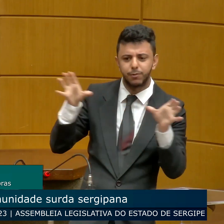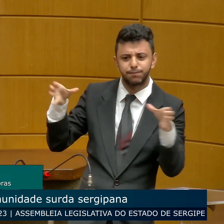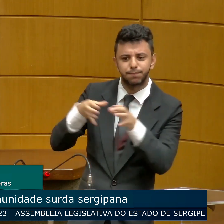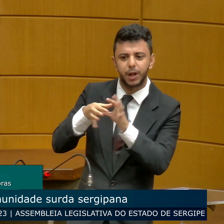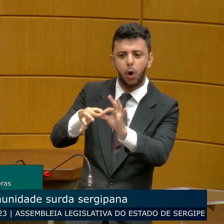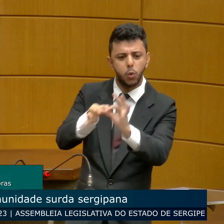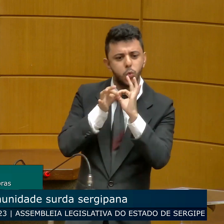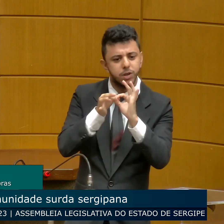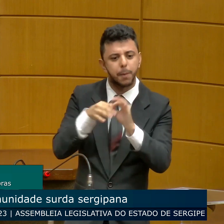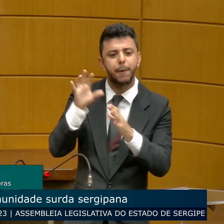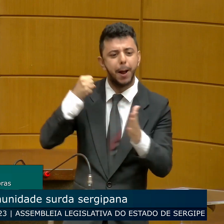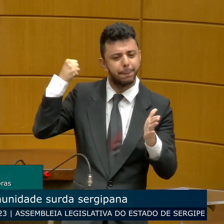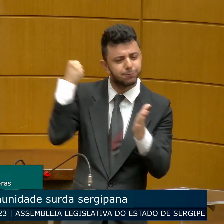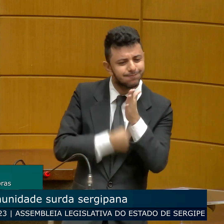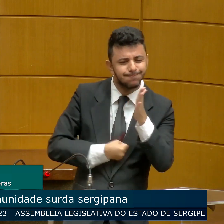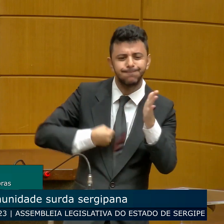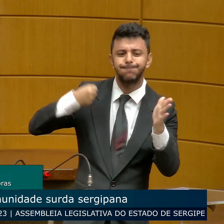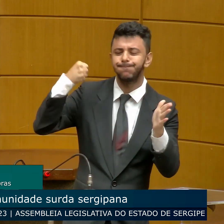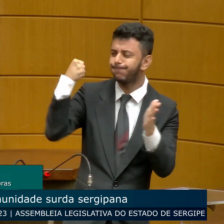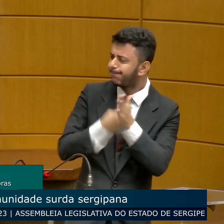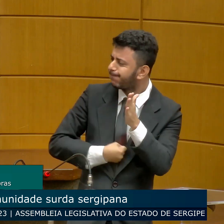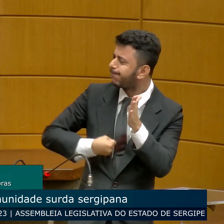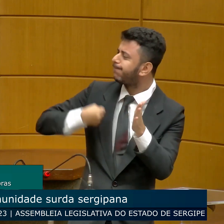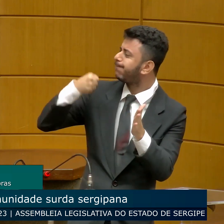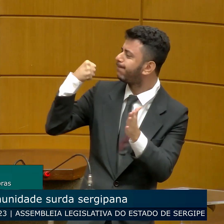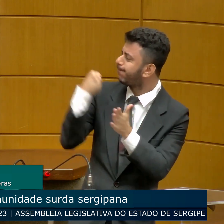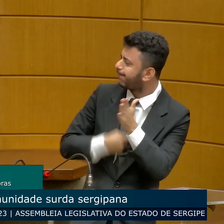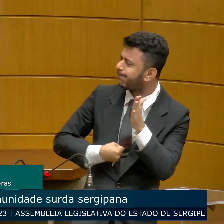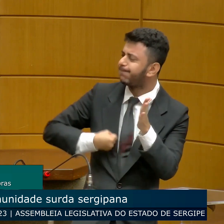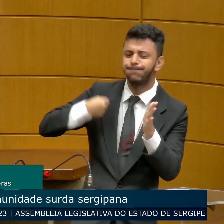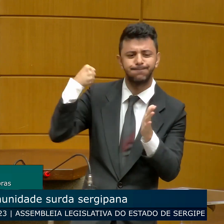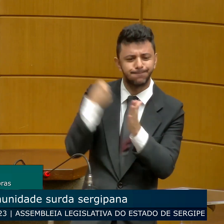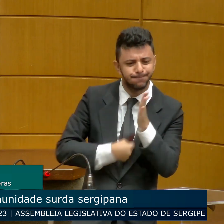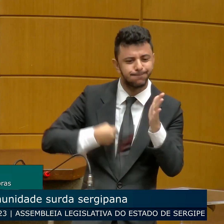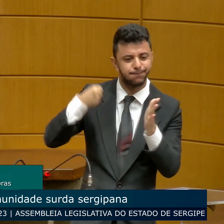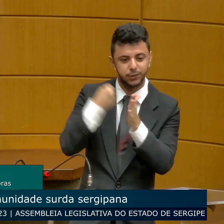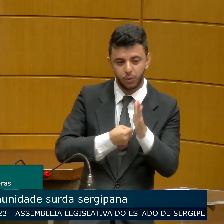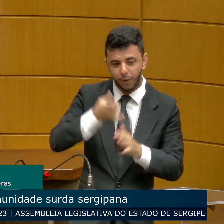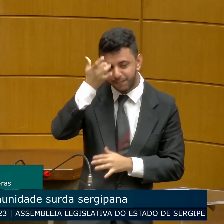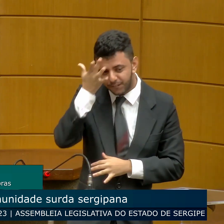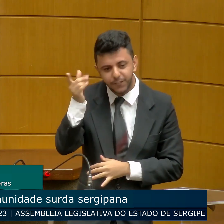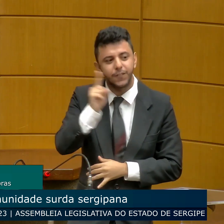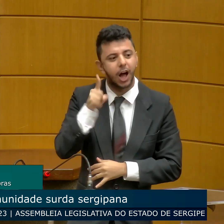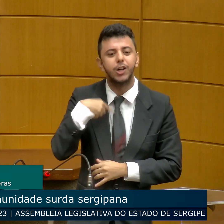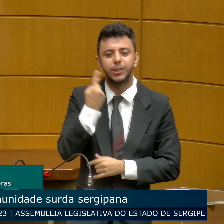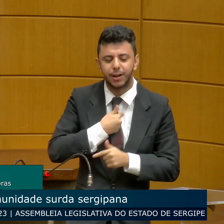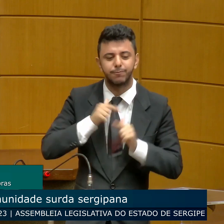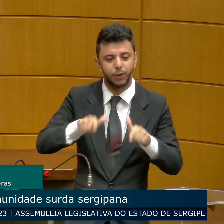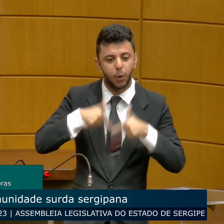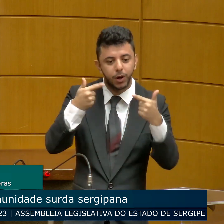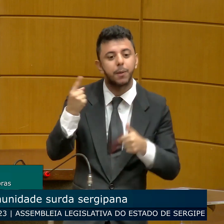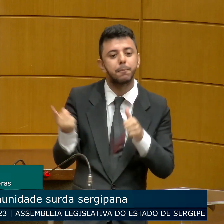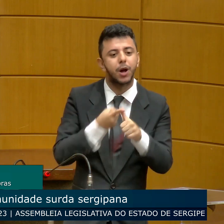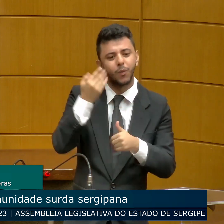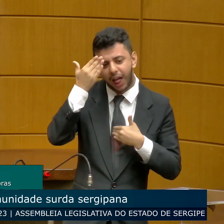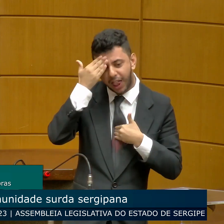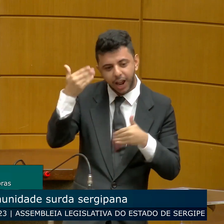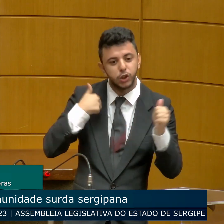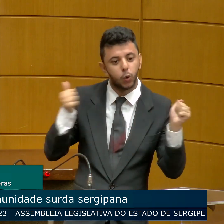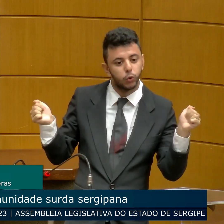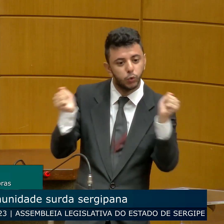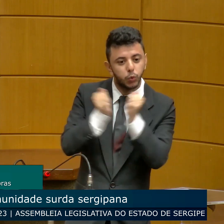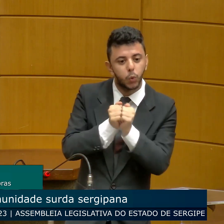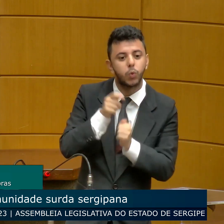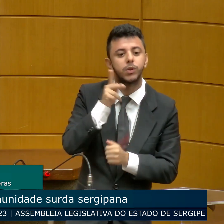jovens surdos. E nós temos, e estamos lutando nesse contexto, dentro do LGBT, certo? E não pense